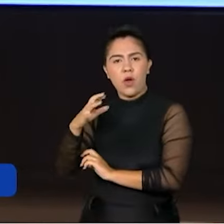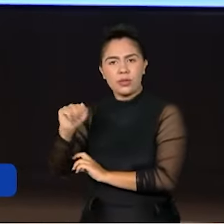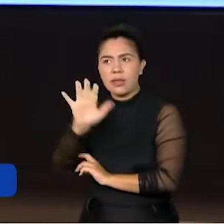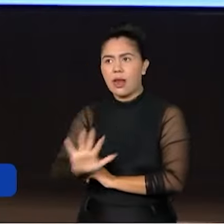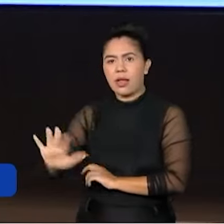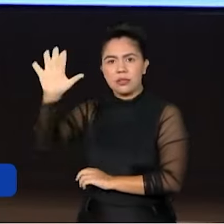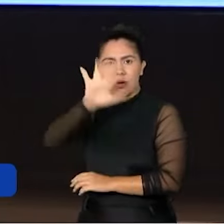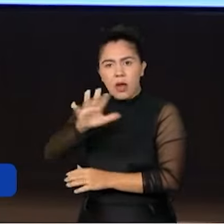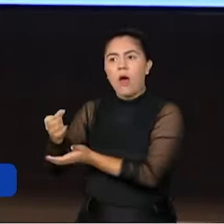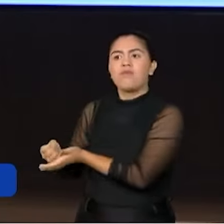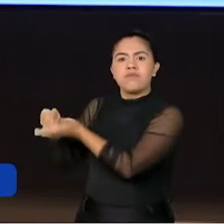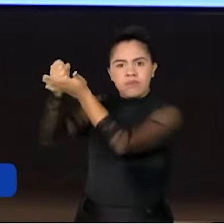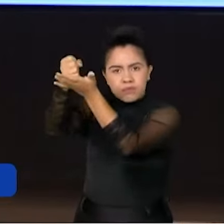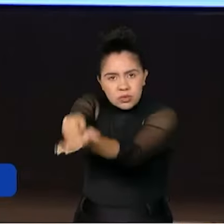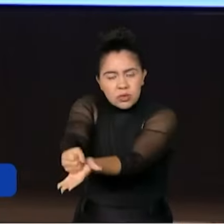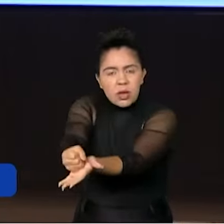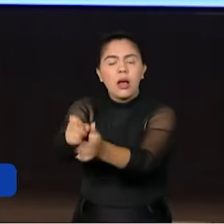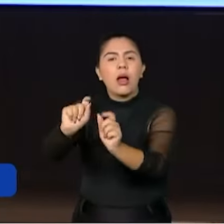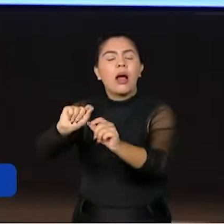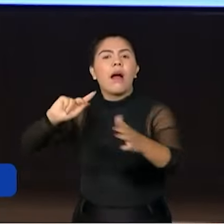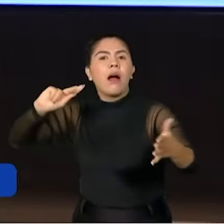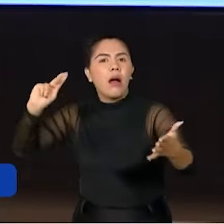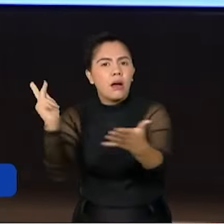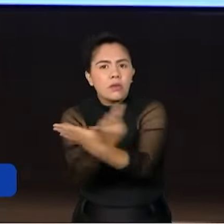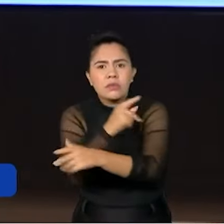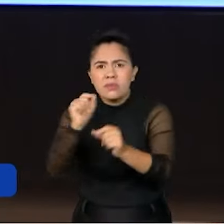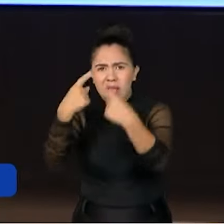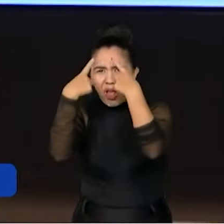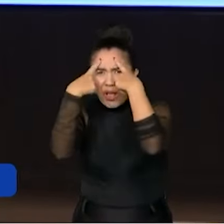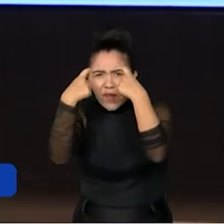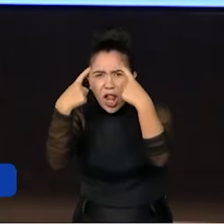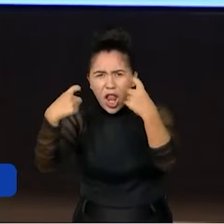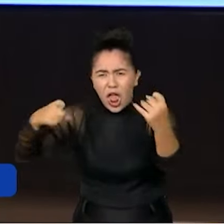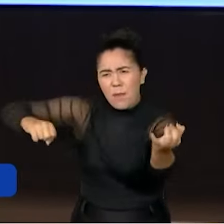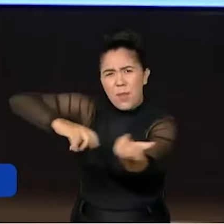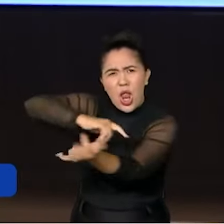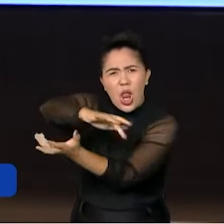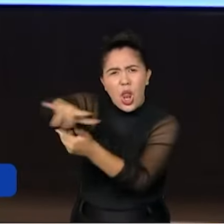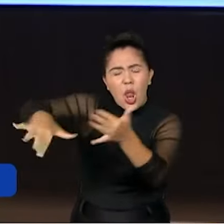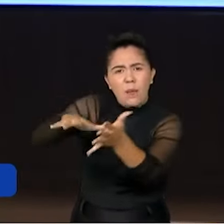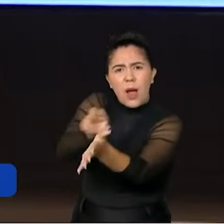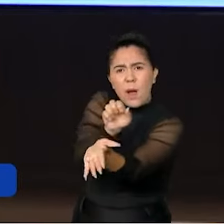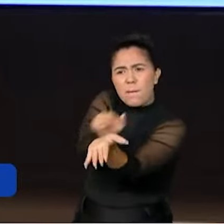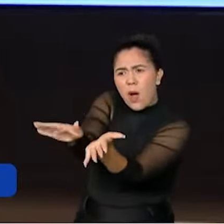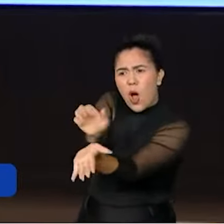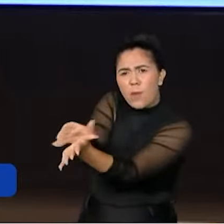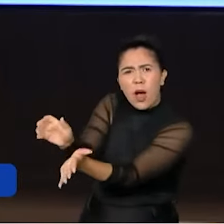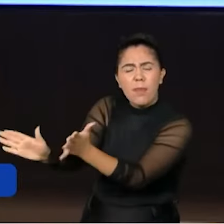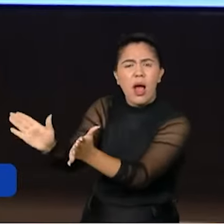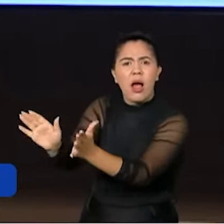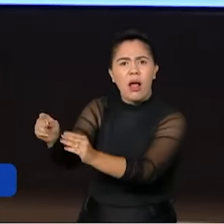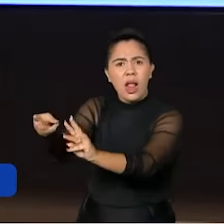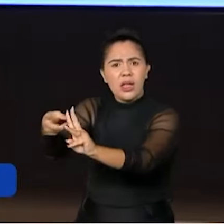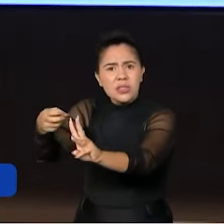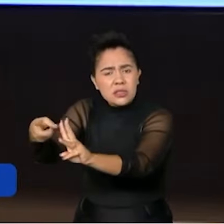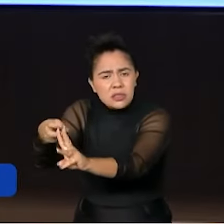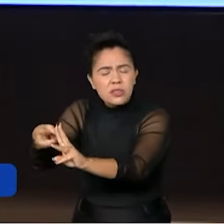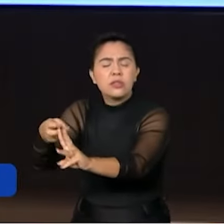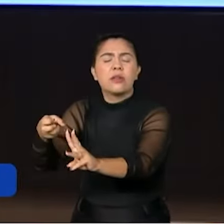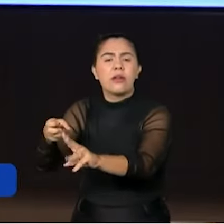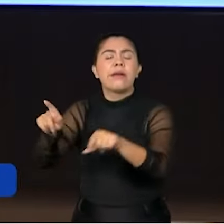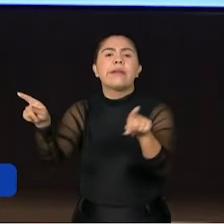já tinham sido também violentamente expulsos da área deles próprios à bala, e